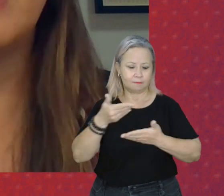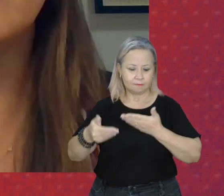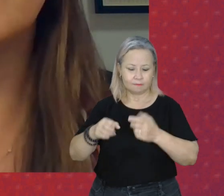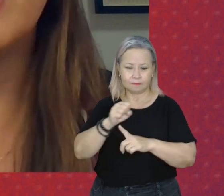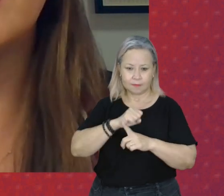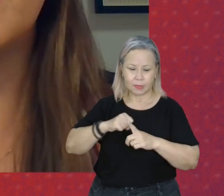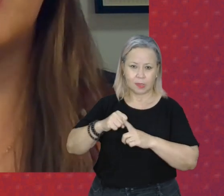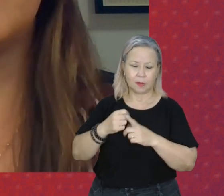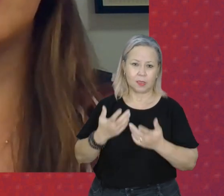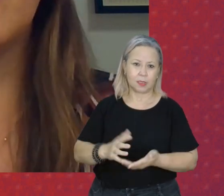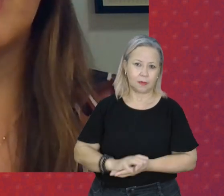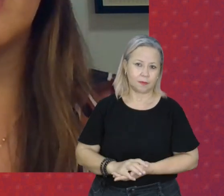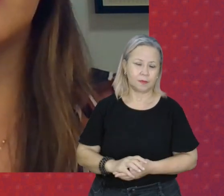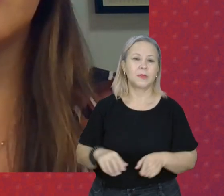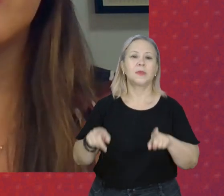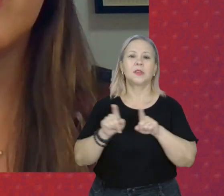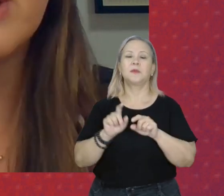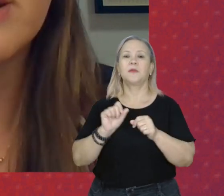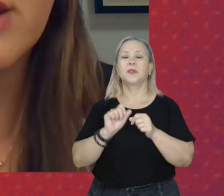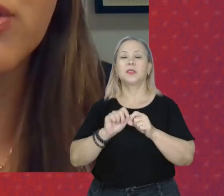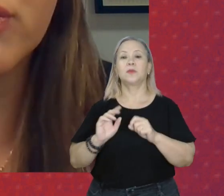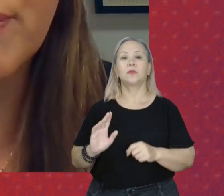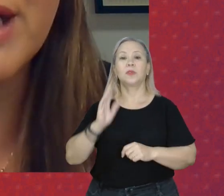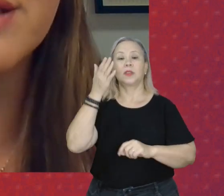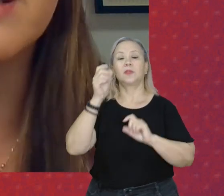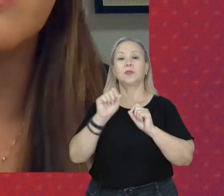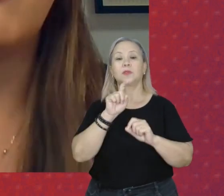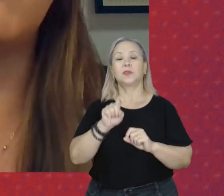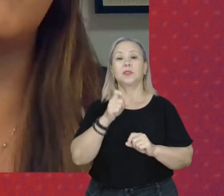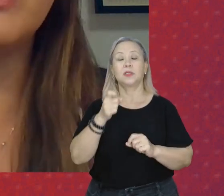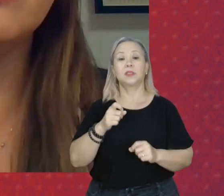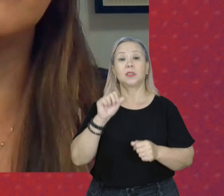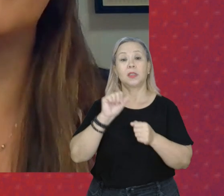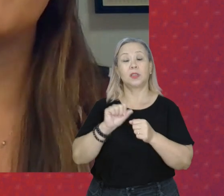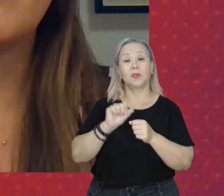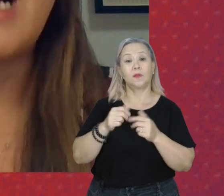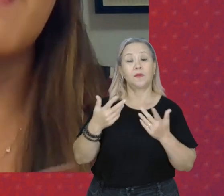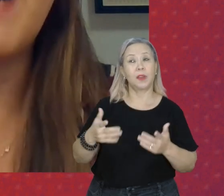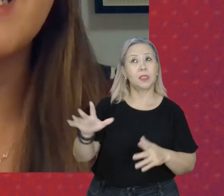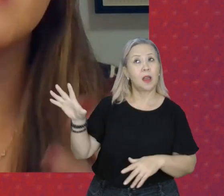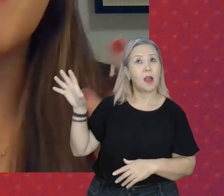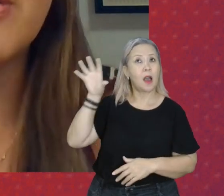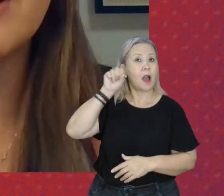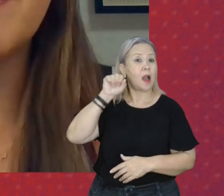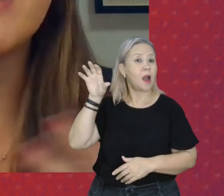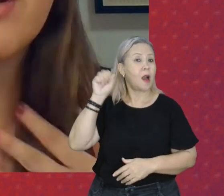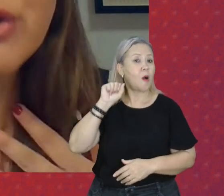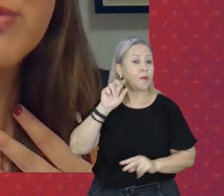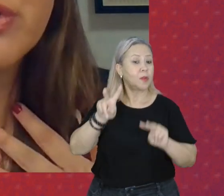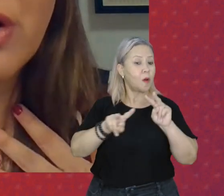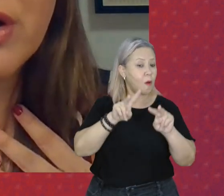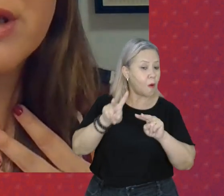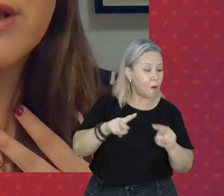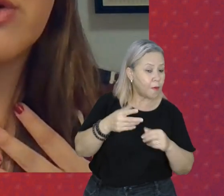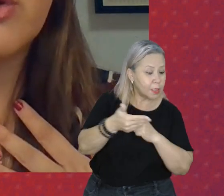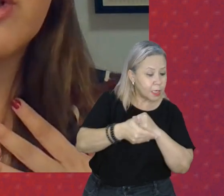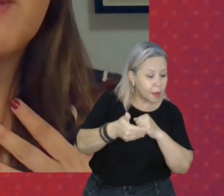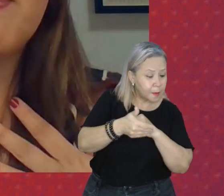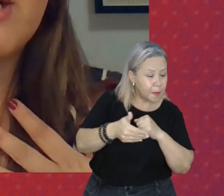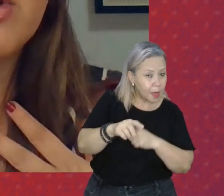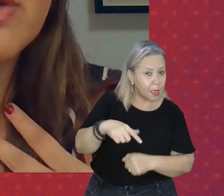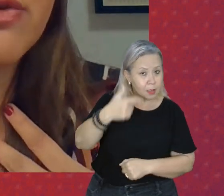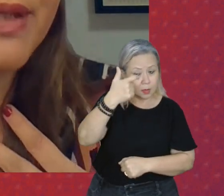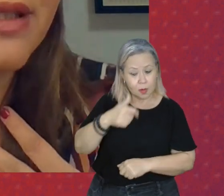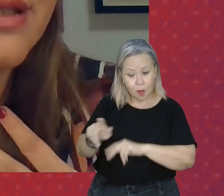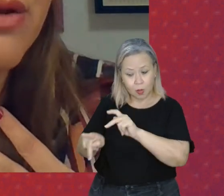social vai também fazer com que as decisões sejam tomadas ouvindo a base, a maioria da base que somos nós. Então, as